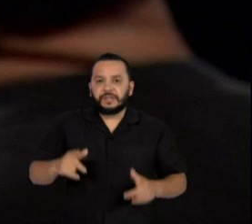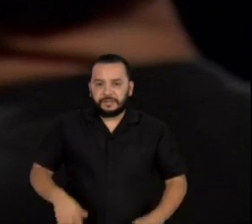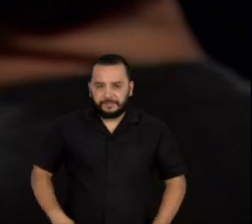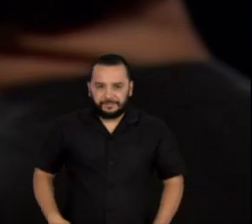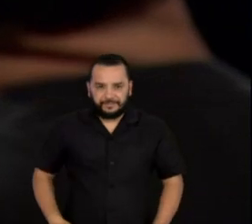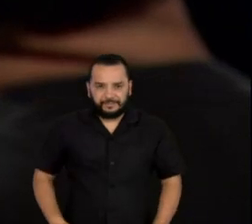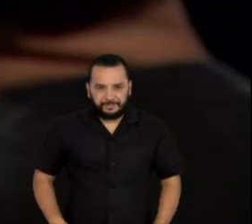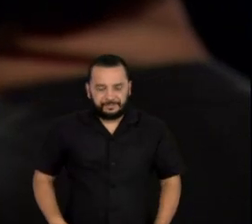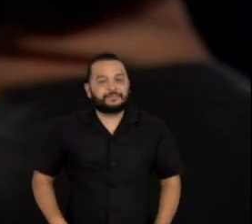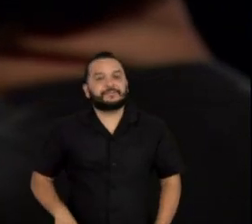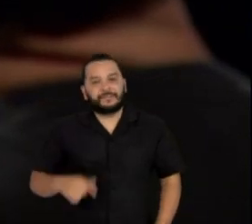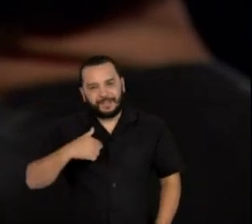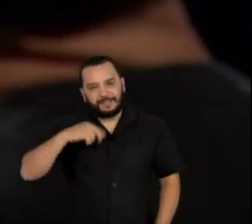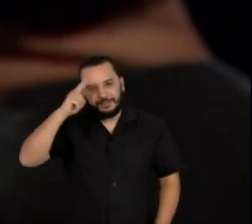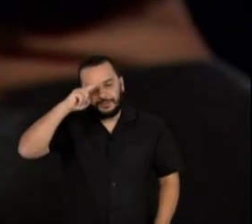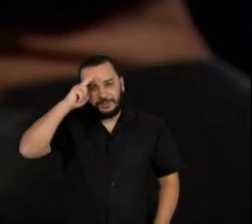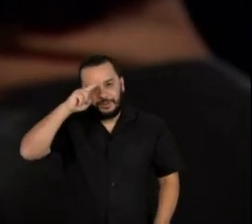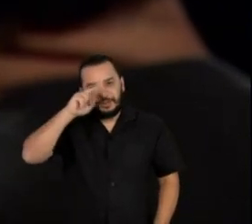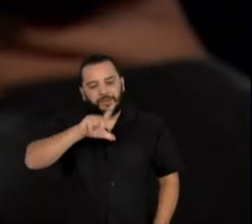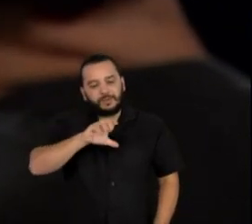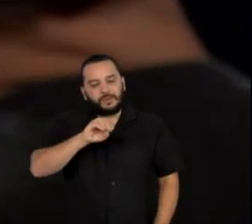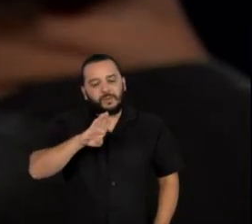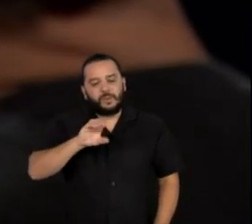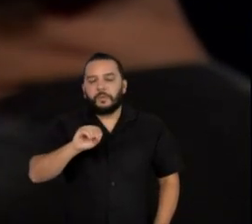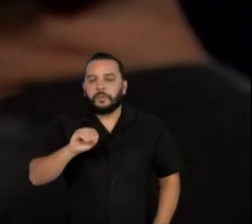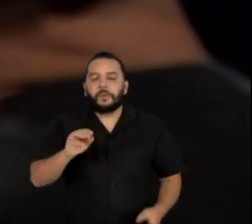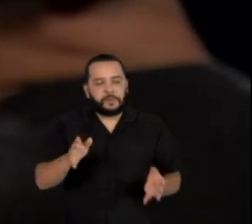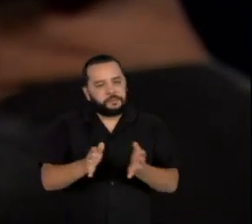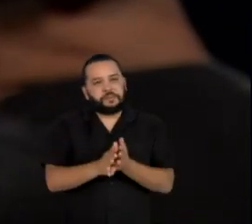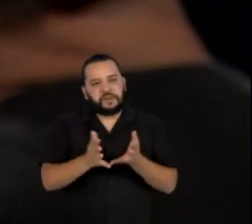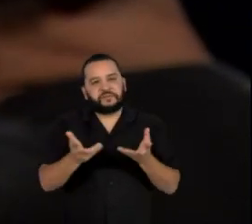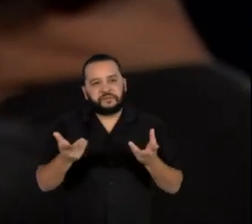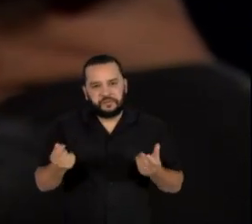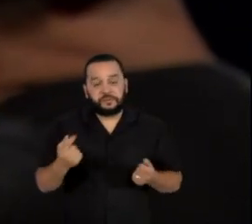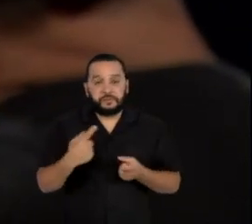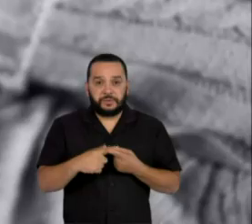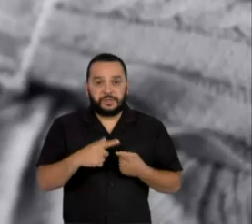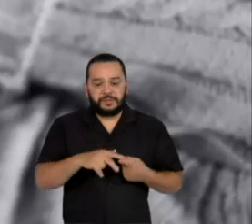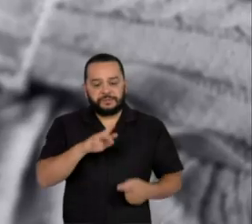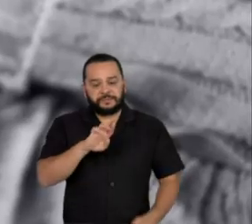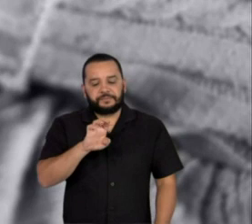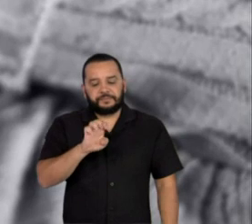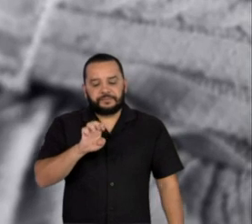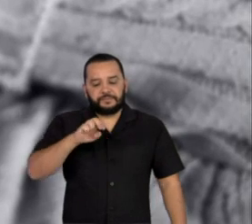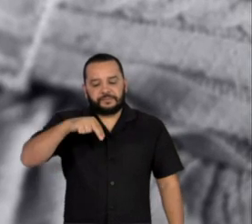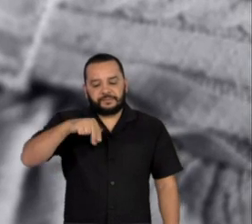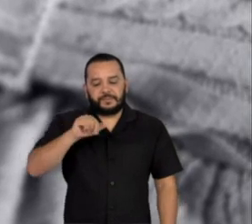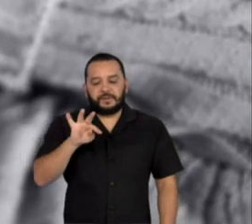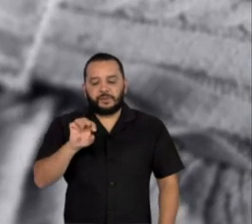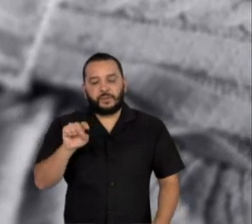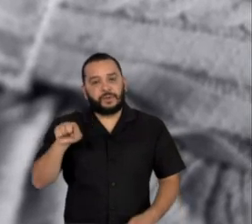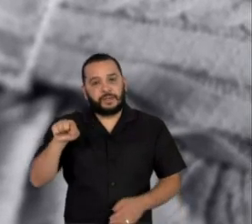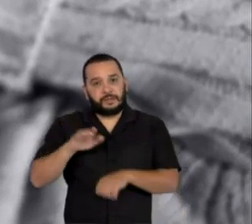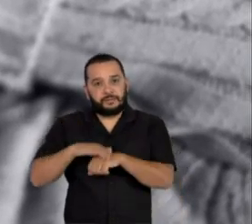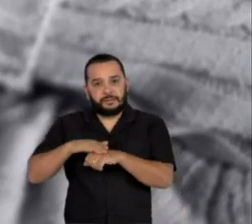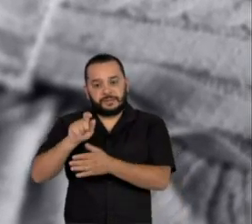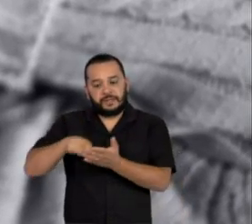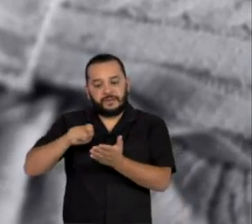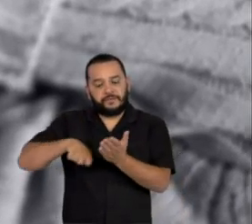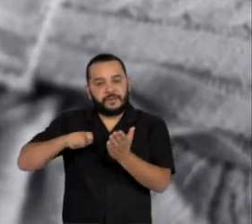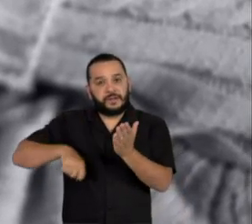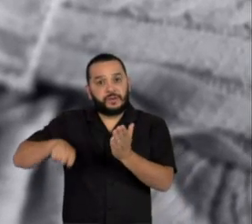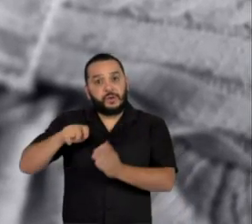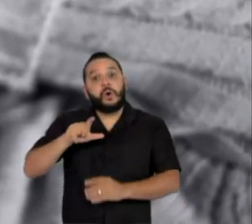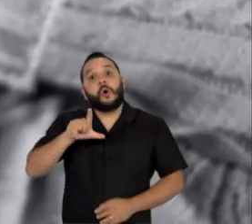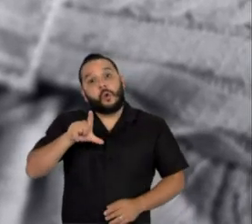Essa história do Lobo é magnífica, porque assim, o Renato, quando ele escreveu o Lobo, ele já escreveu para um